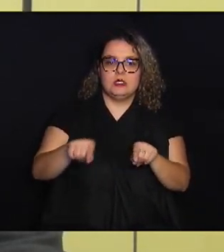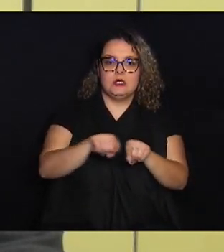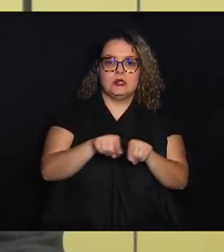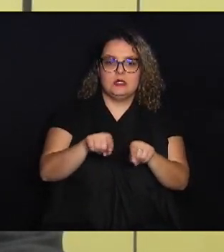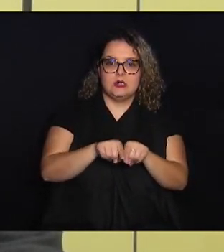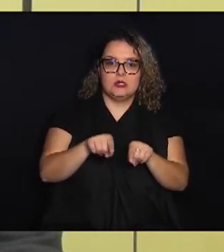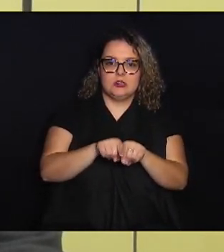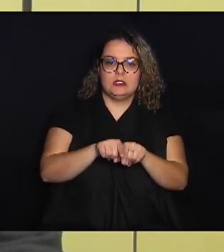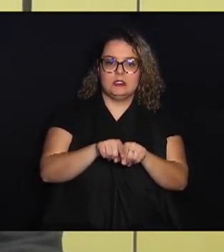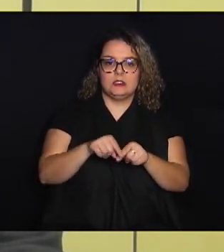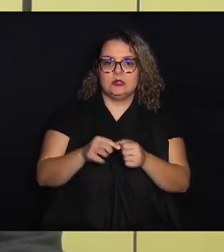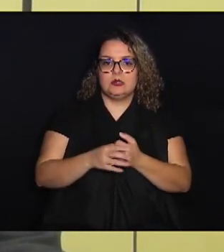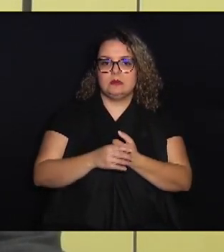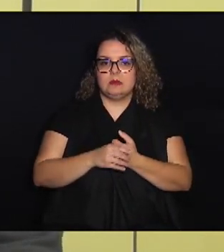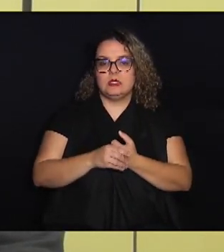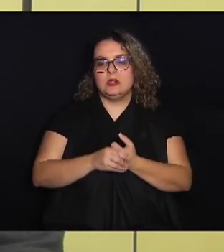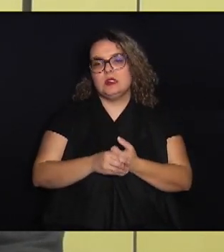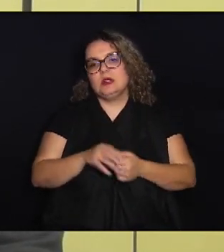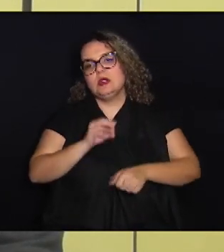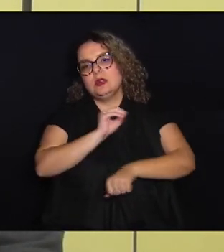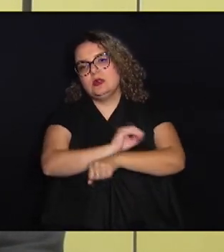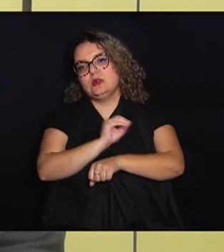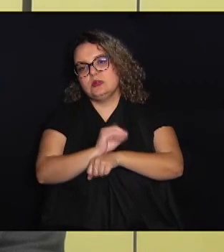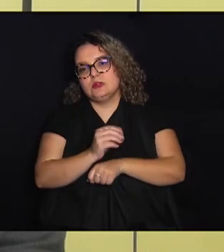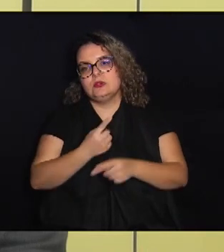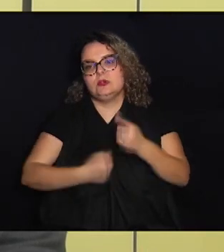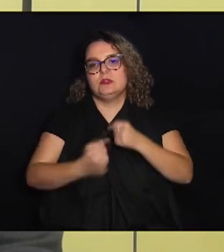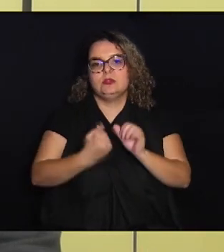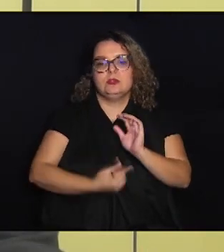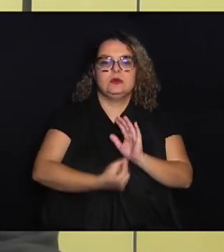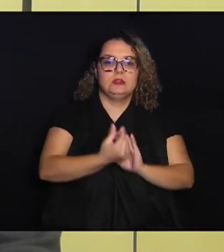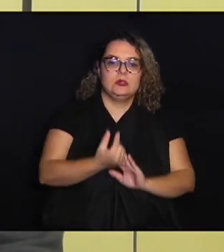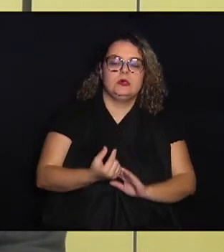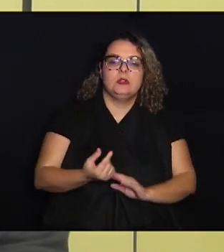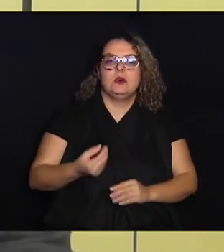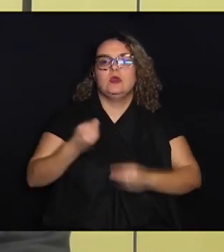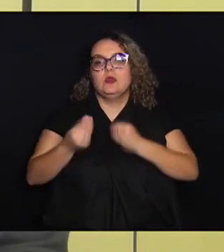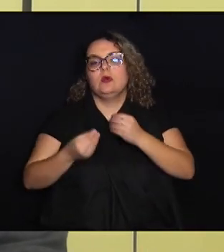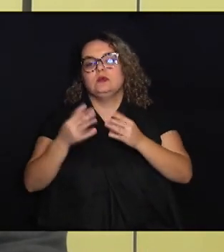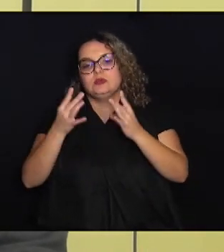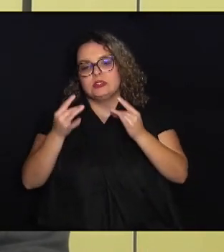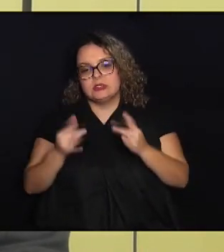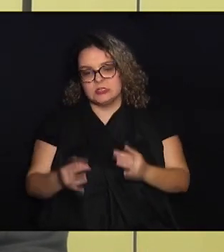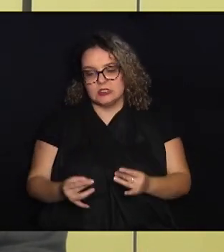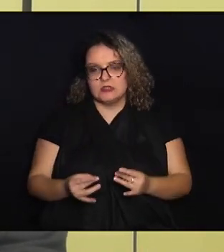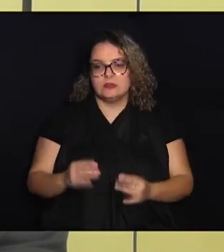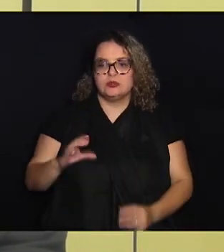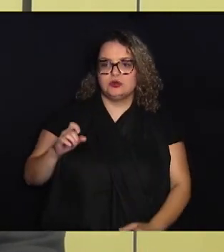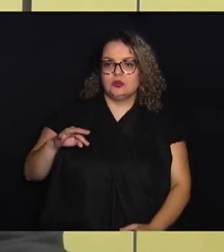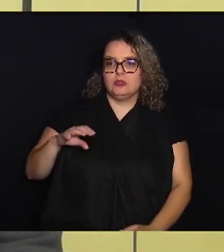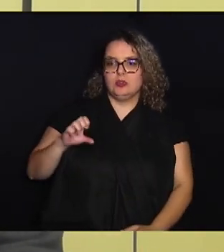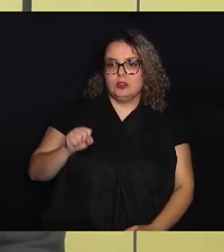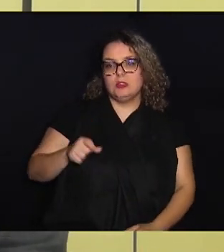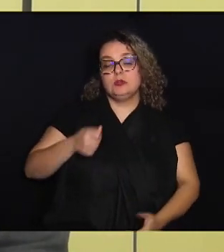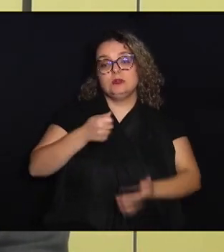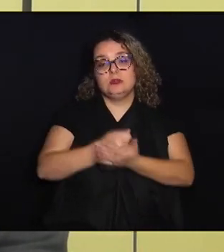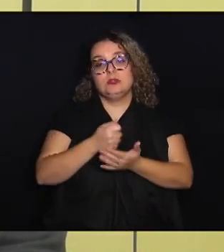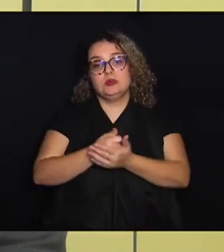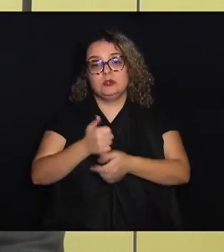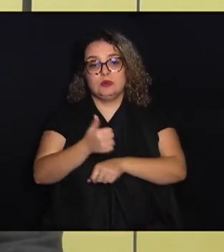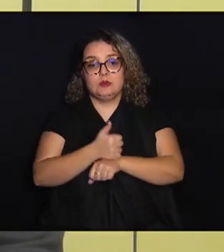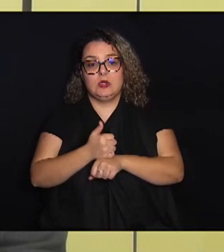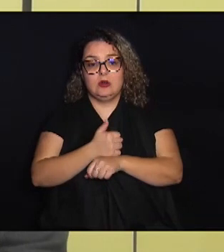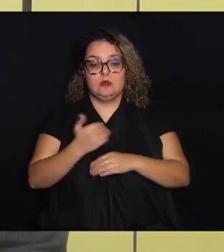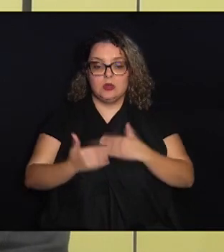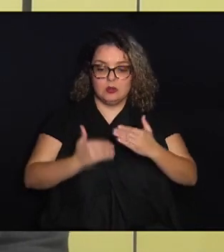cuidar dos orçamentos, como era feita a prestação de contas, cobrando os profissionais para essa